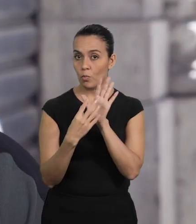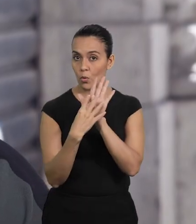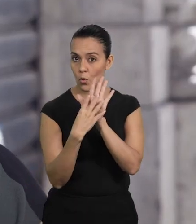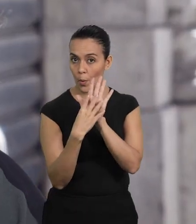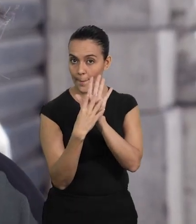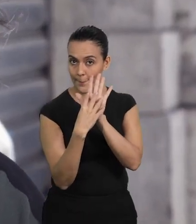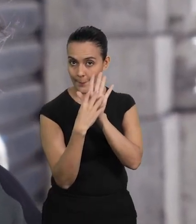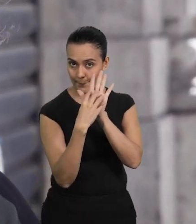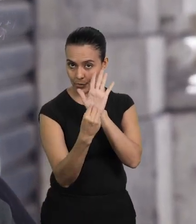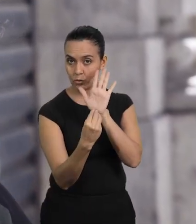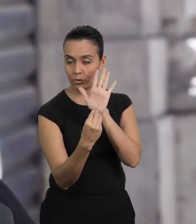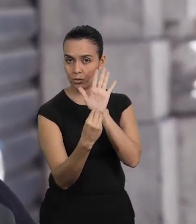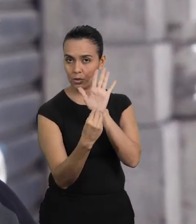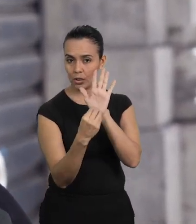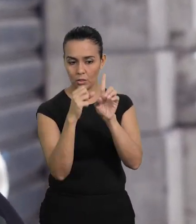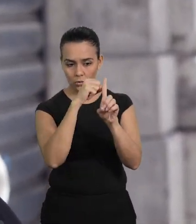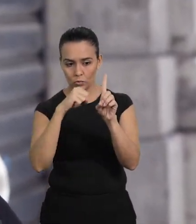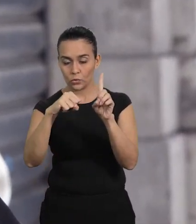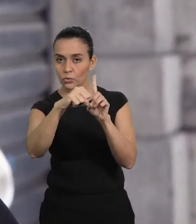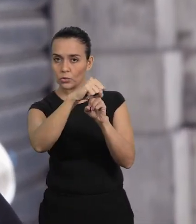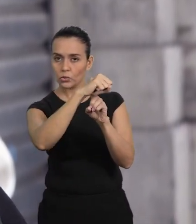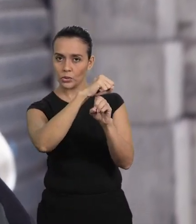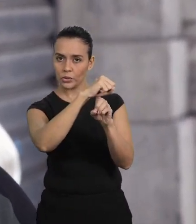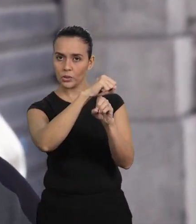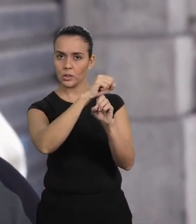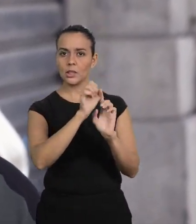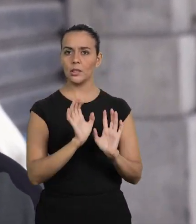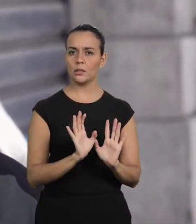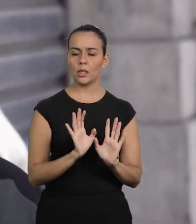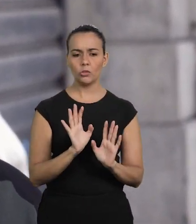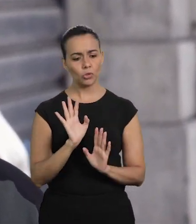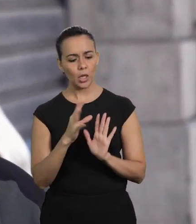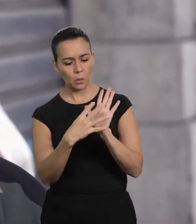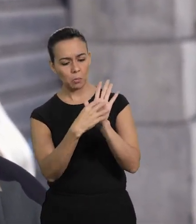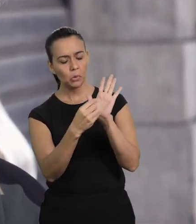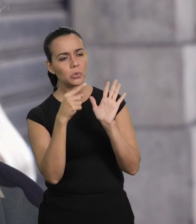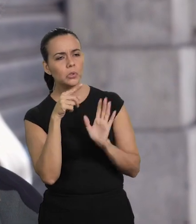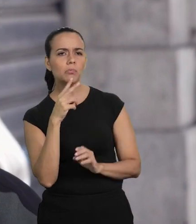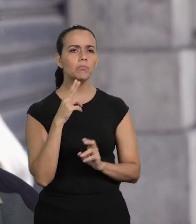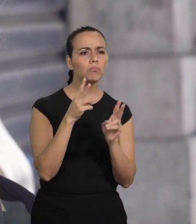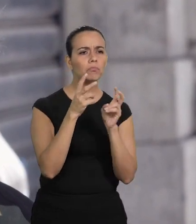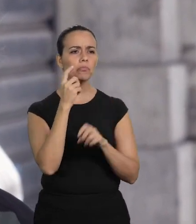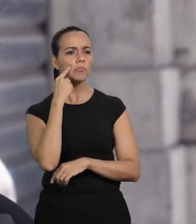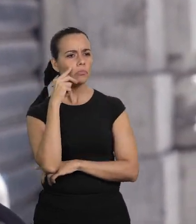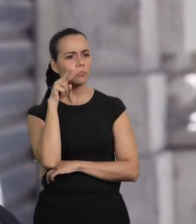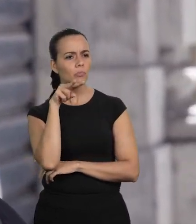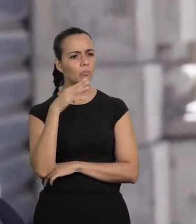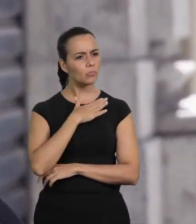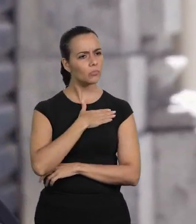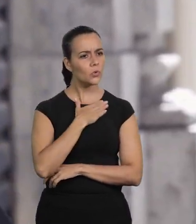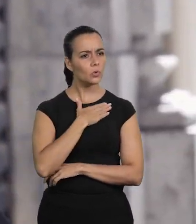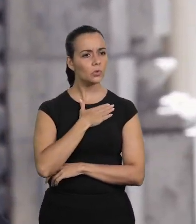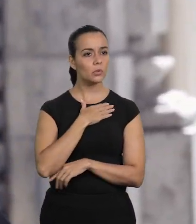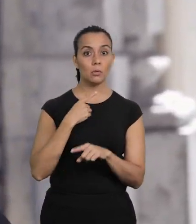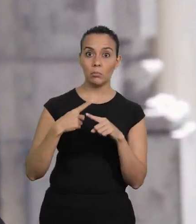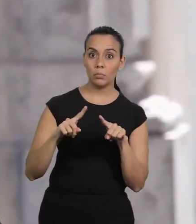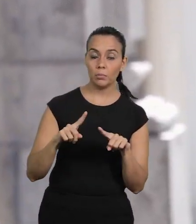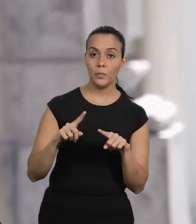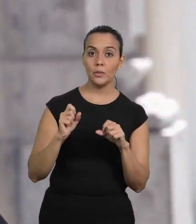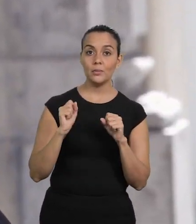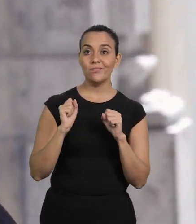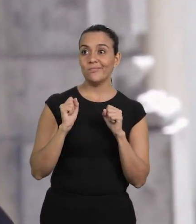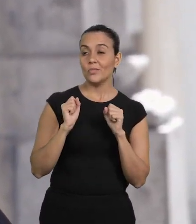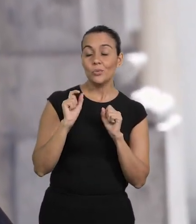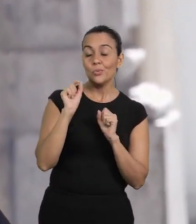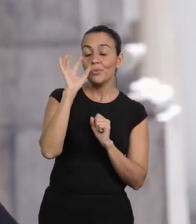socialmente, eles não são, de primeira, uma coisa ruim, mas eles podem se tornar ultrapassados, né? Então, agora o que a